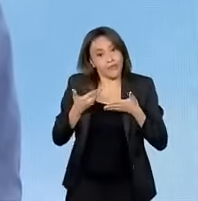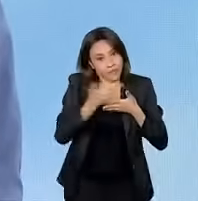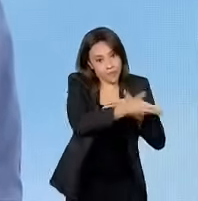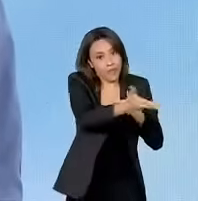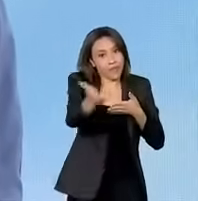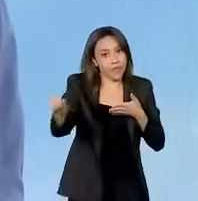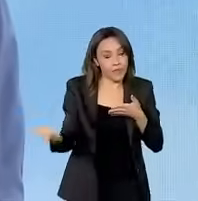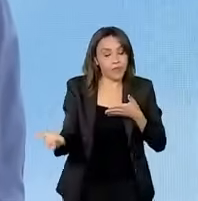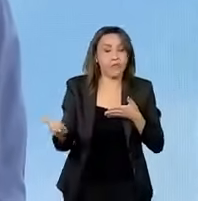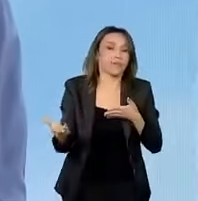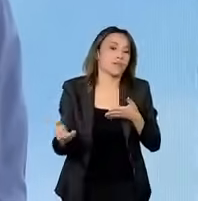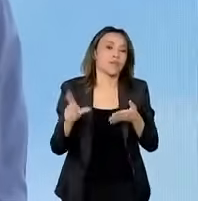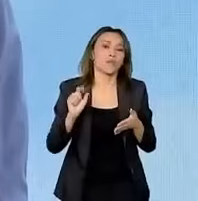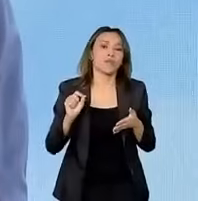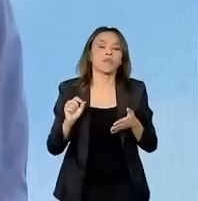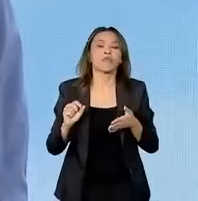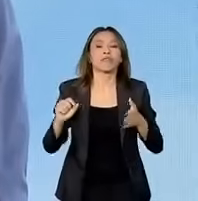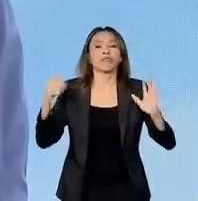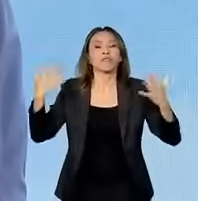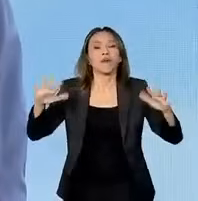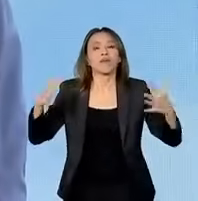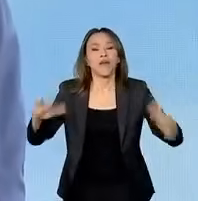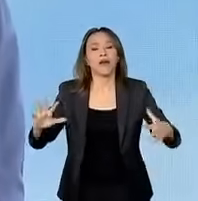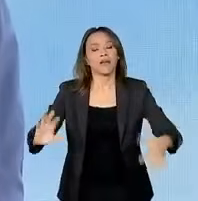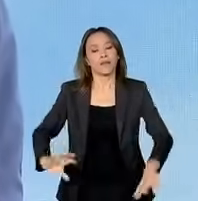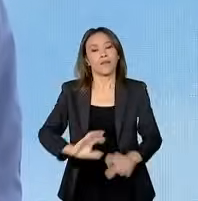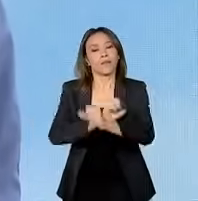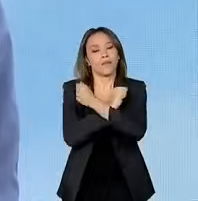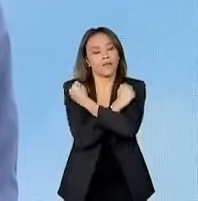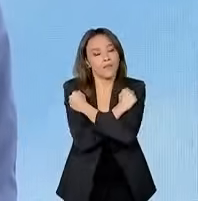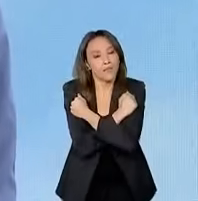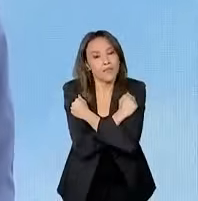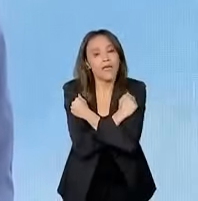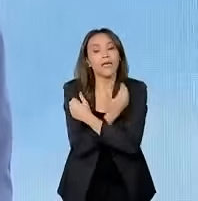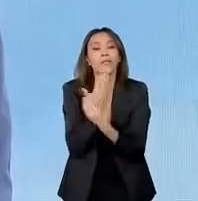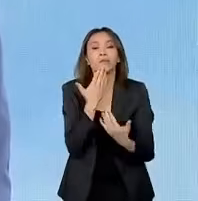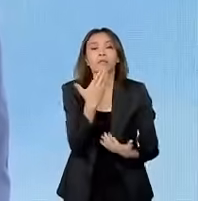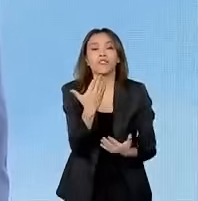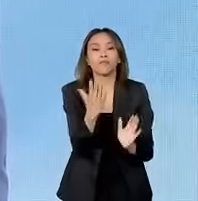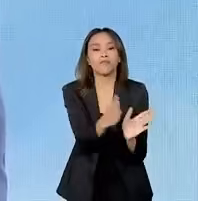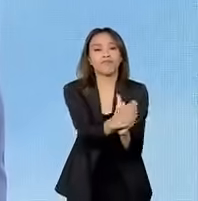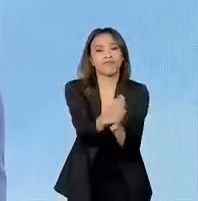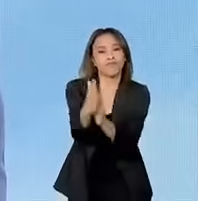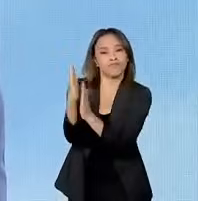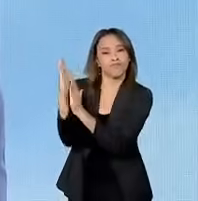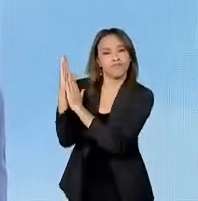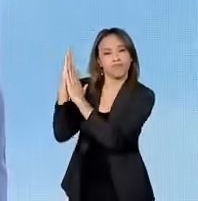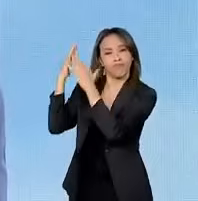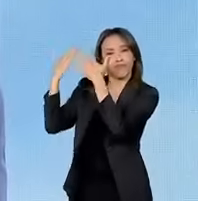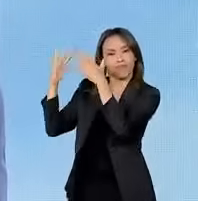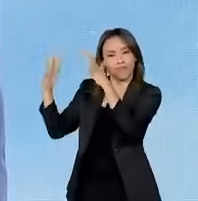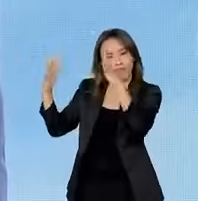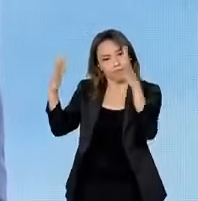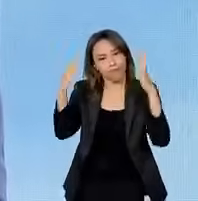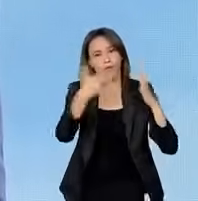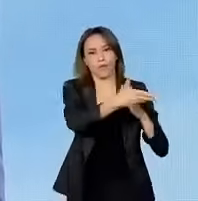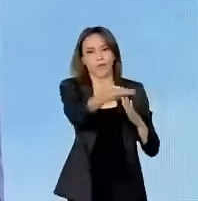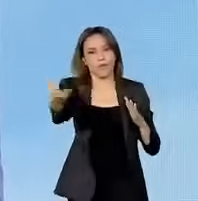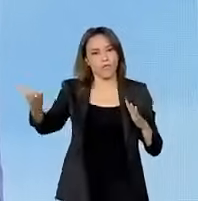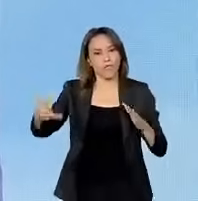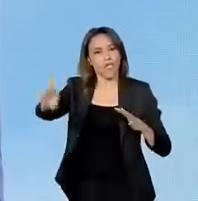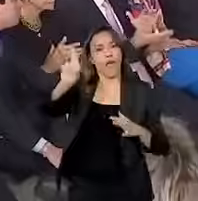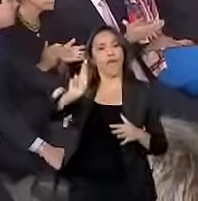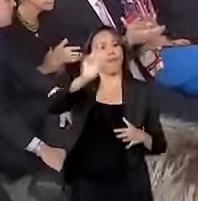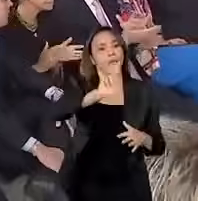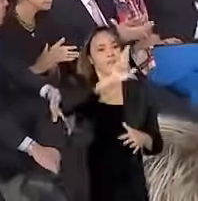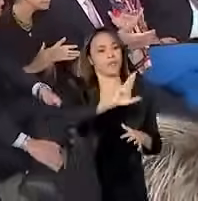para saudar, abraçar e pedir uma salva de palmas para os movimentos aqui nacionais que representam toda a